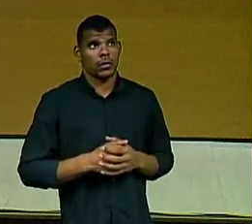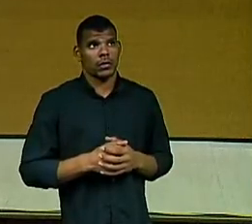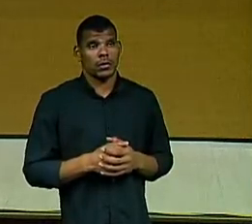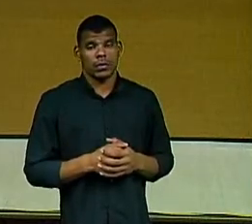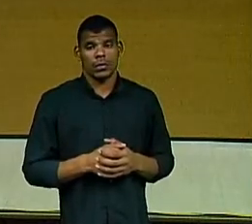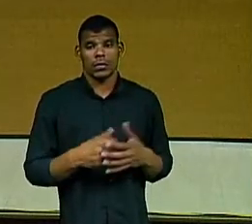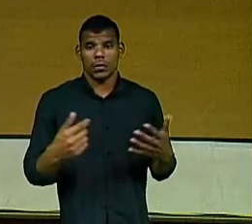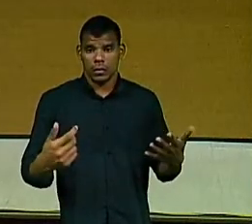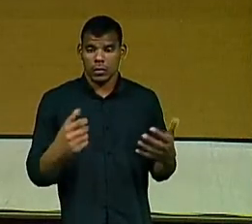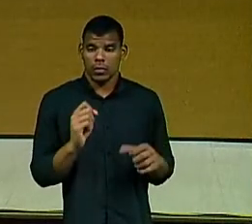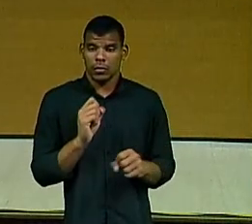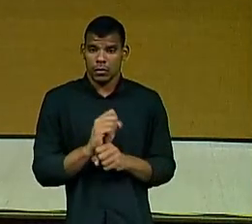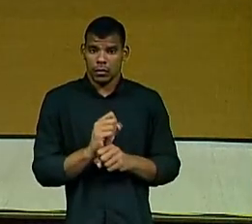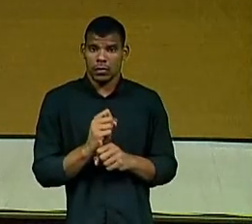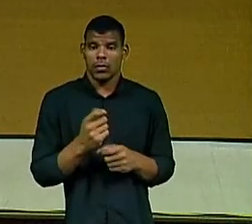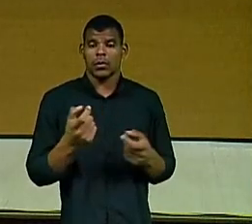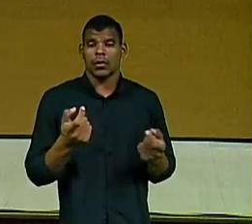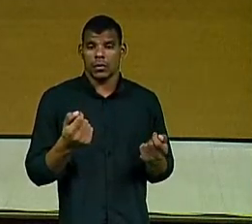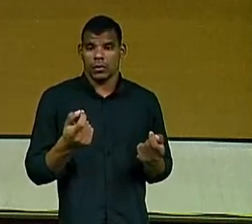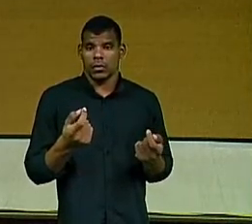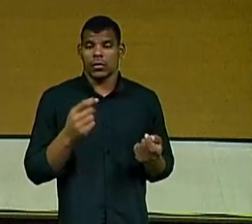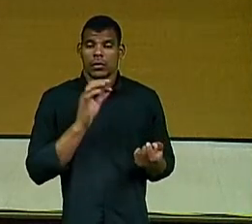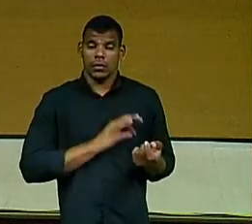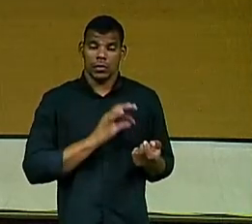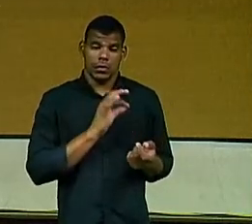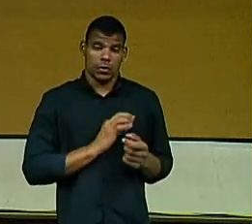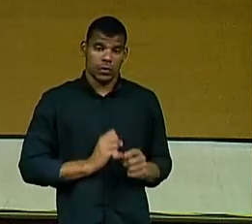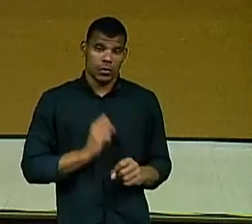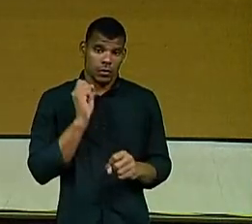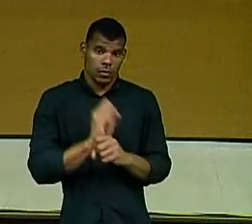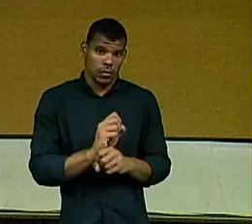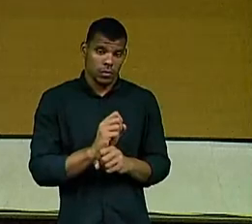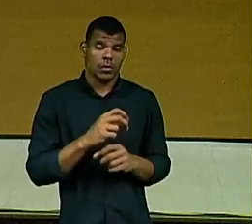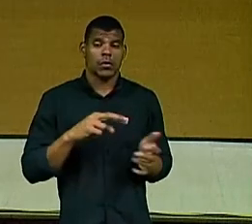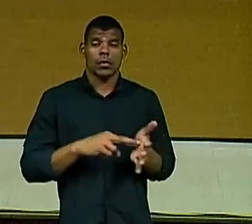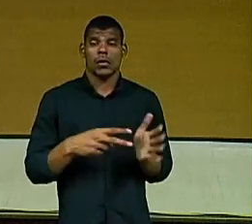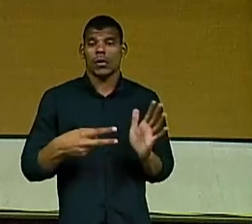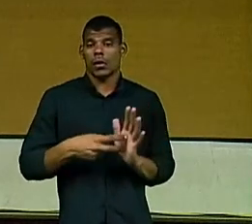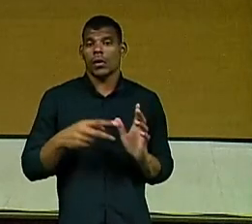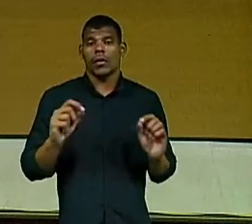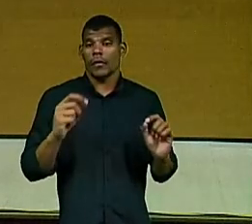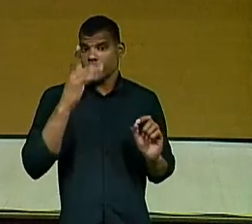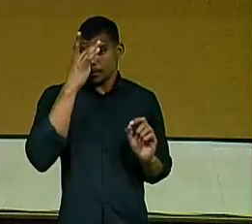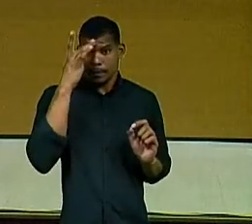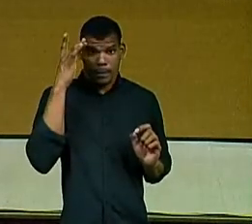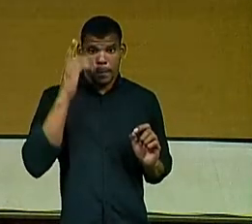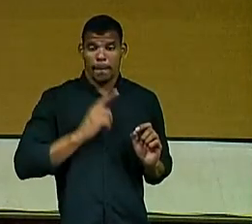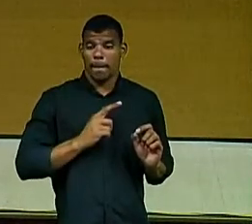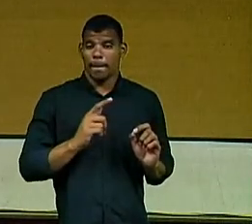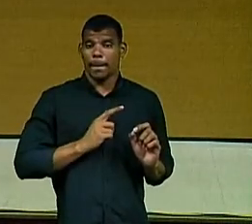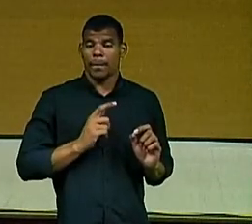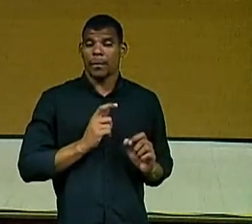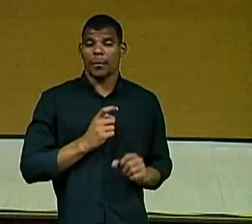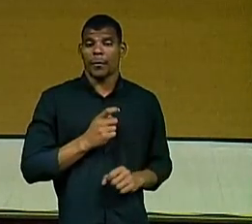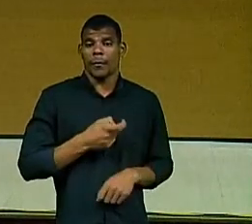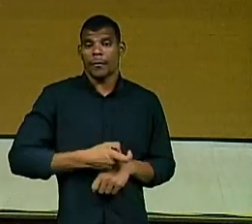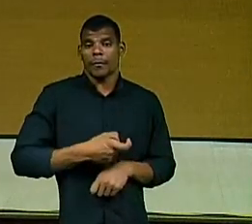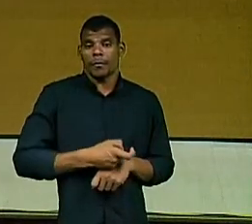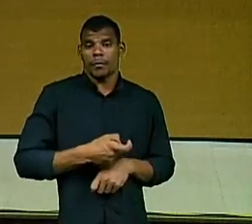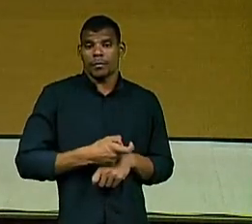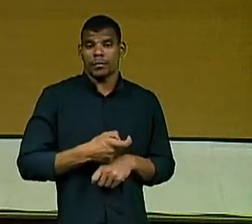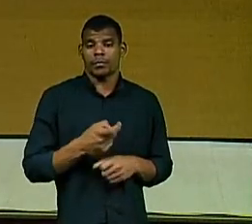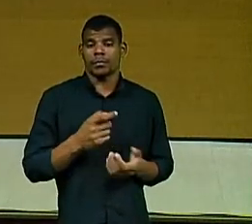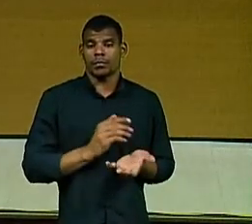e o salário também Tava congelado Então você tinha o que essas pessoas elas estavam engessadas E aí isso